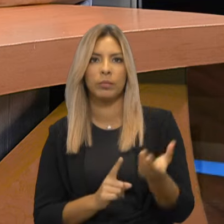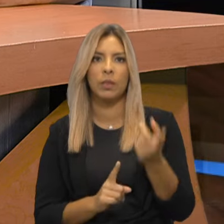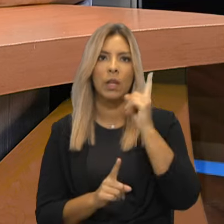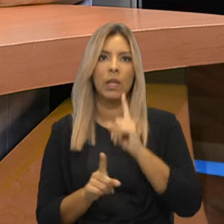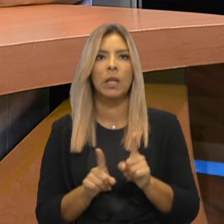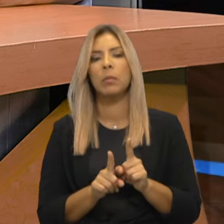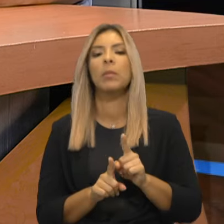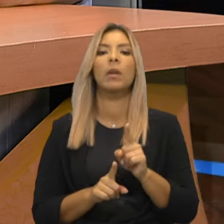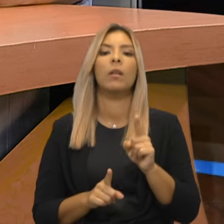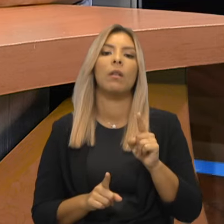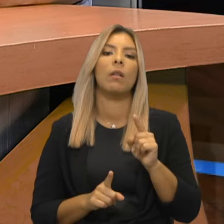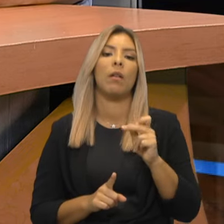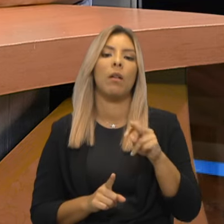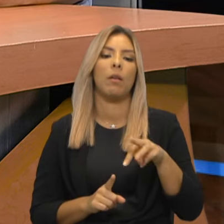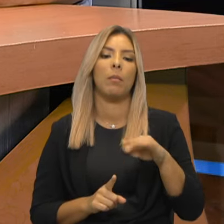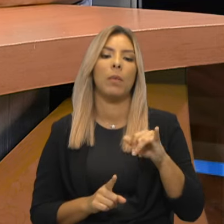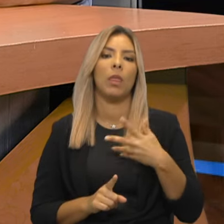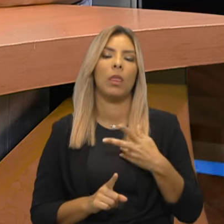Arminda Faustino,